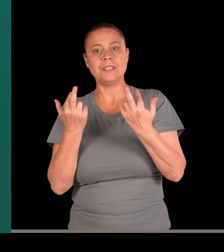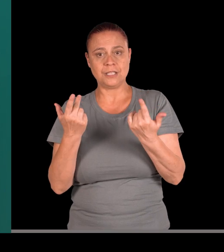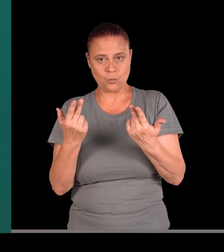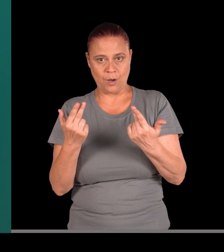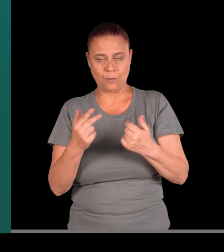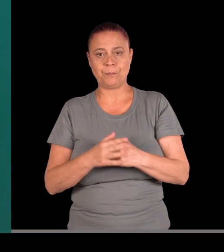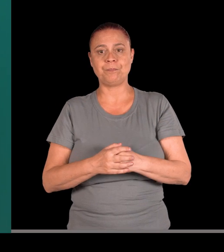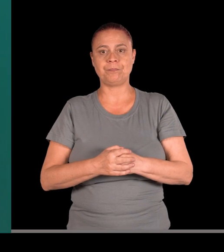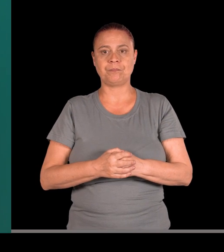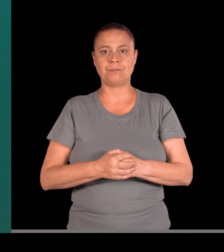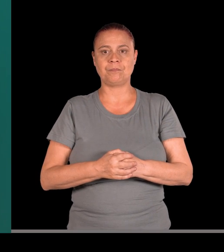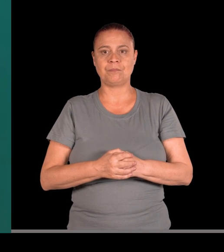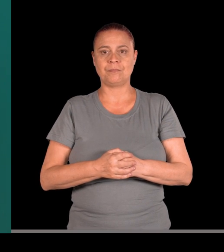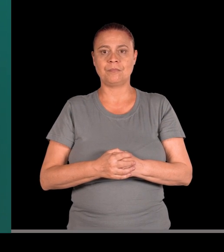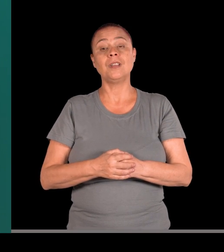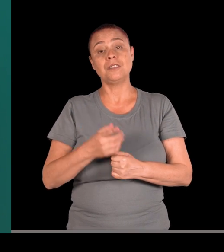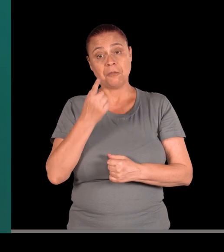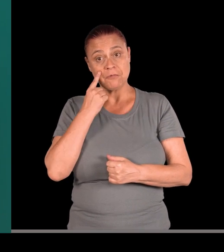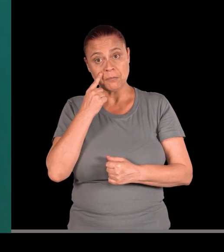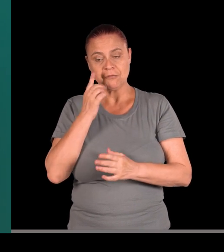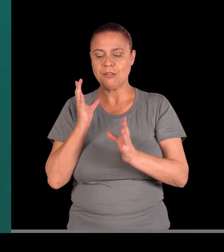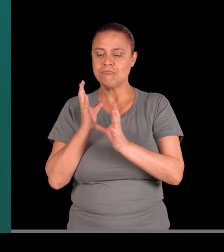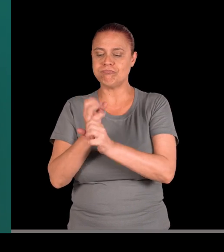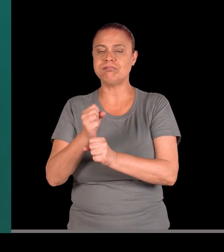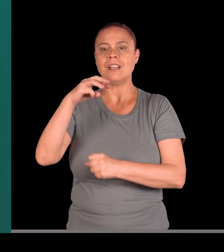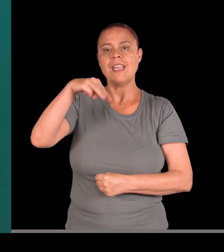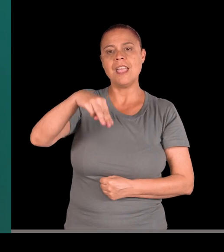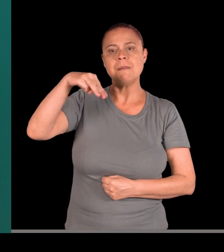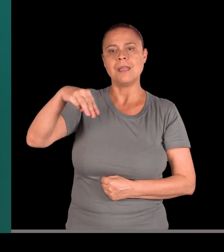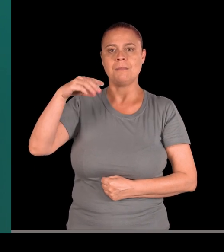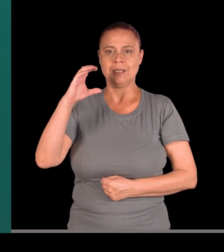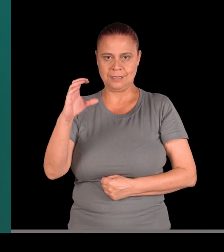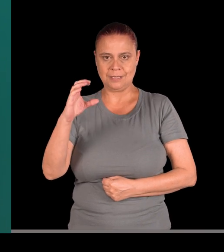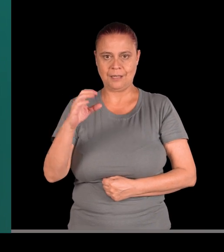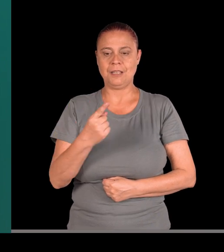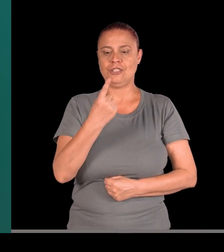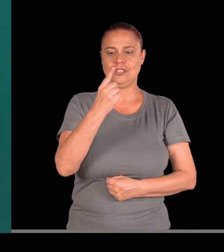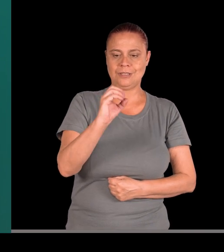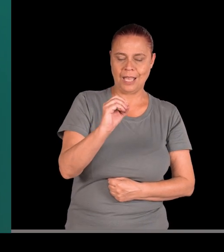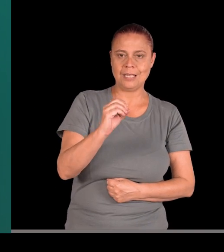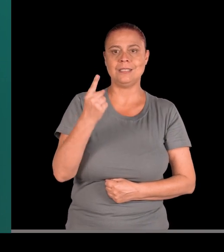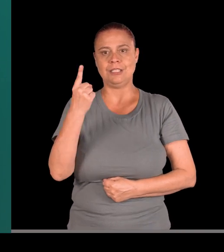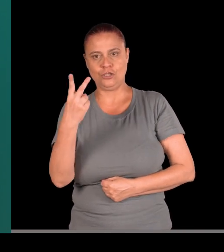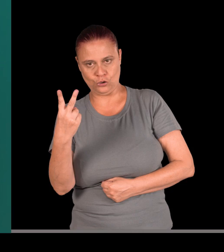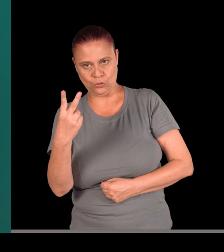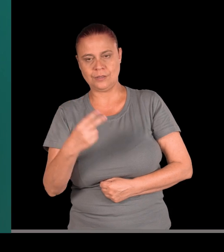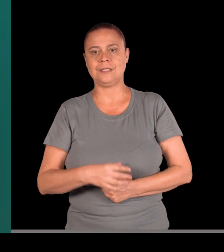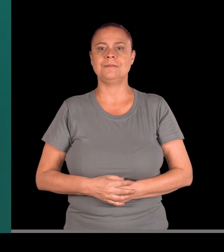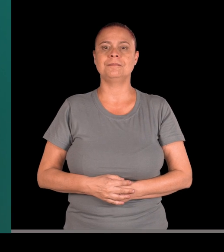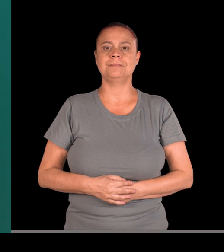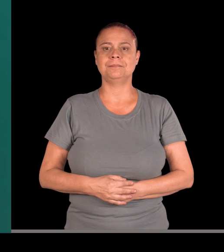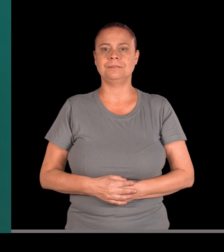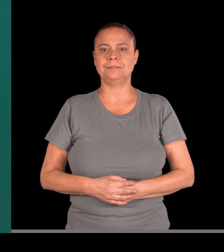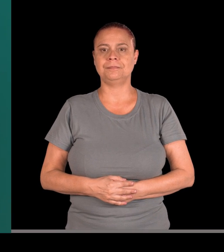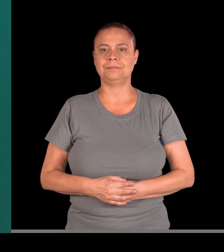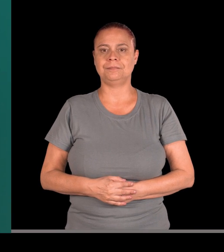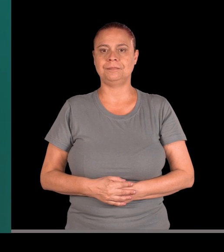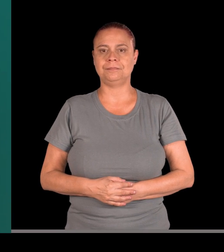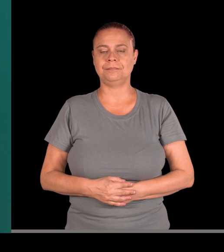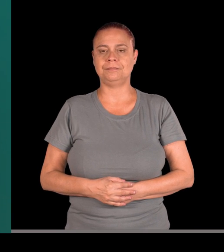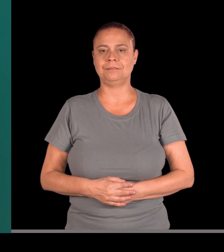denominadores iguais. Então, vamos lá. O primeiro passo, calcular o MMC de 10 e 12.